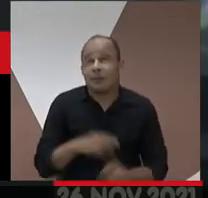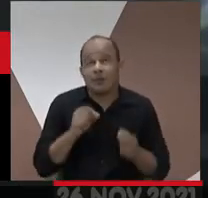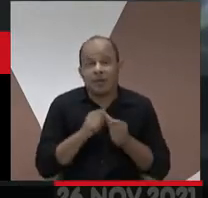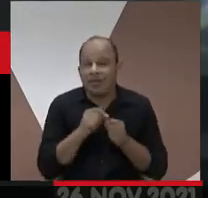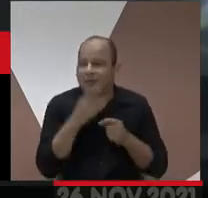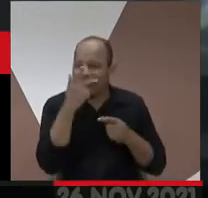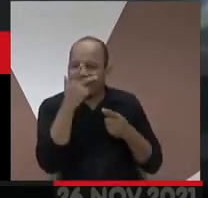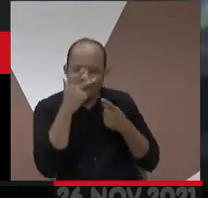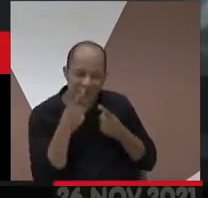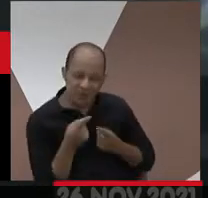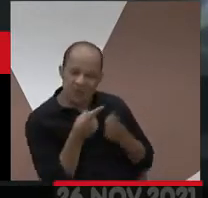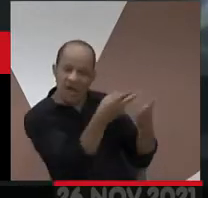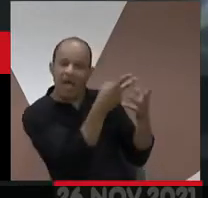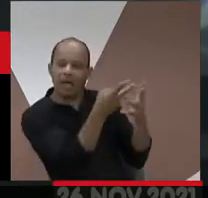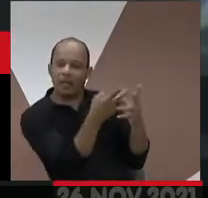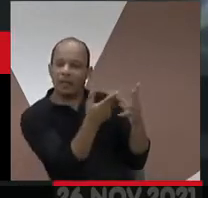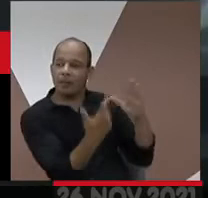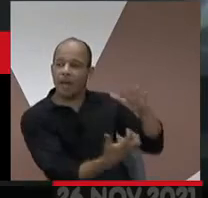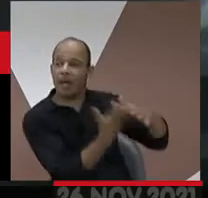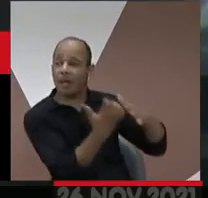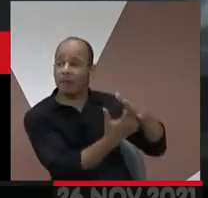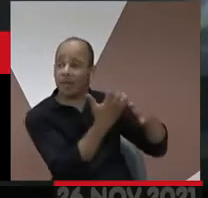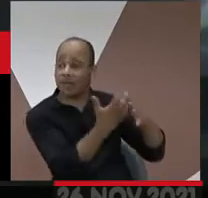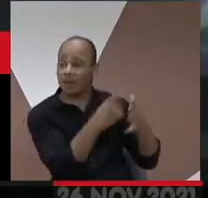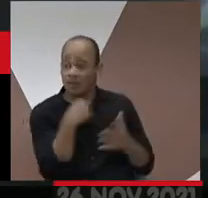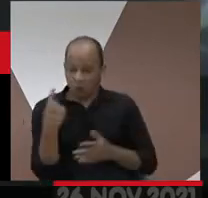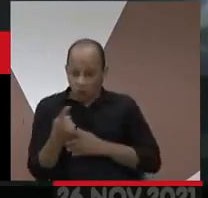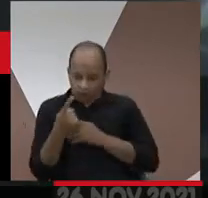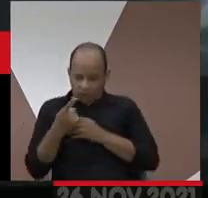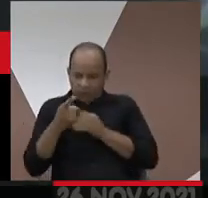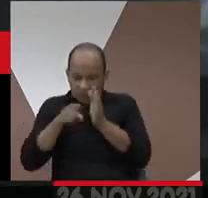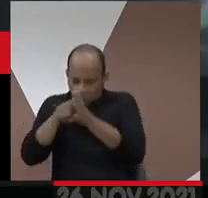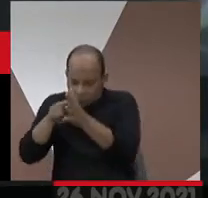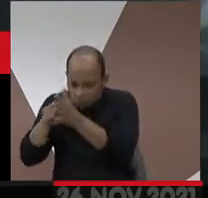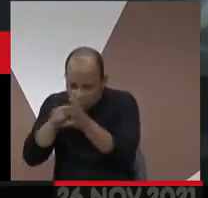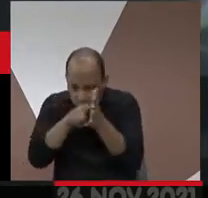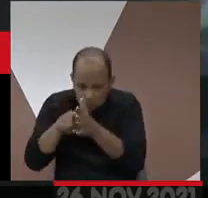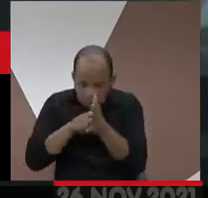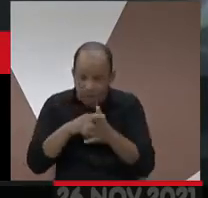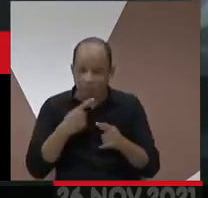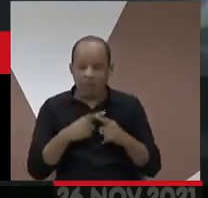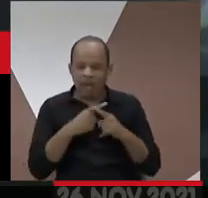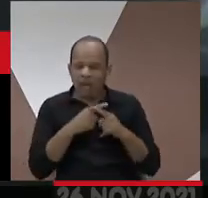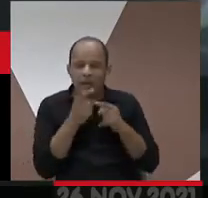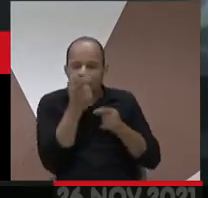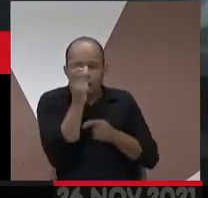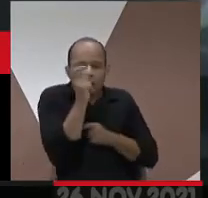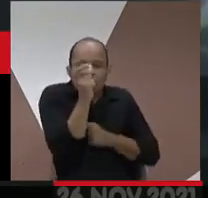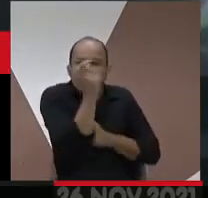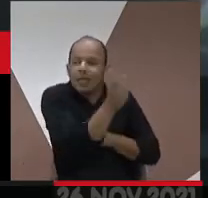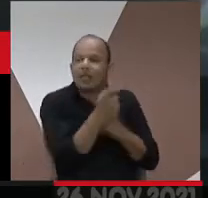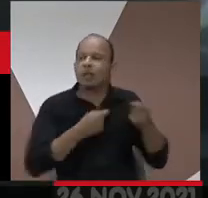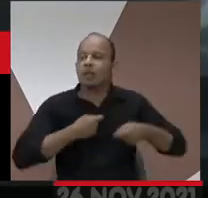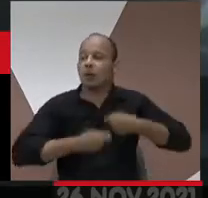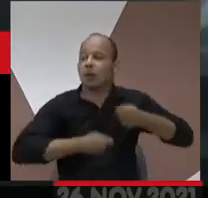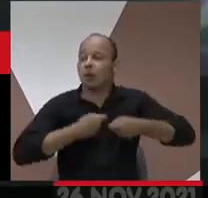privatização da CEINFRA para atender aos bons negócios dessas empresas. Tanto